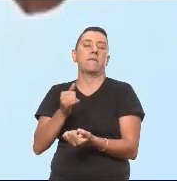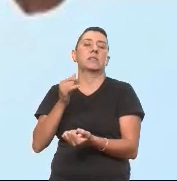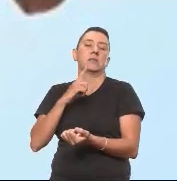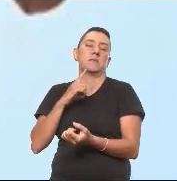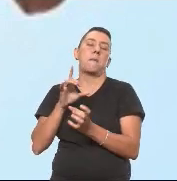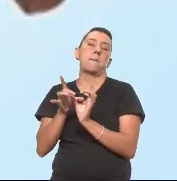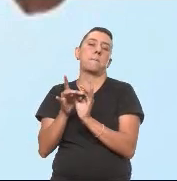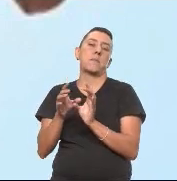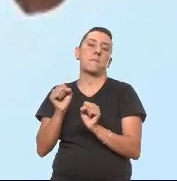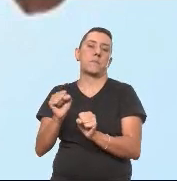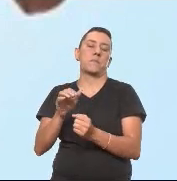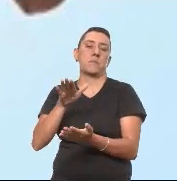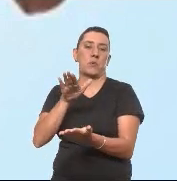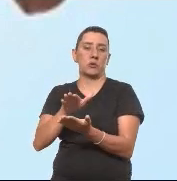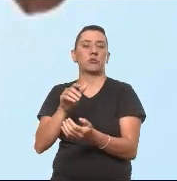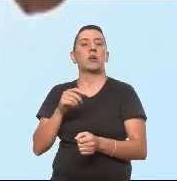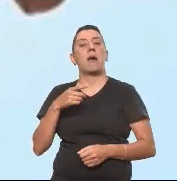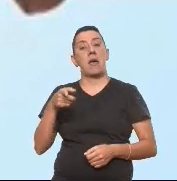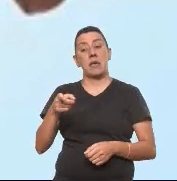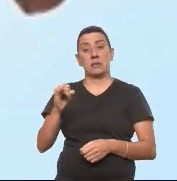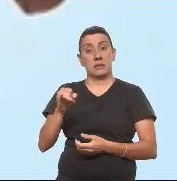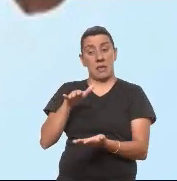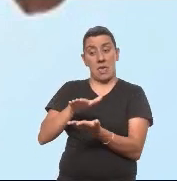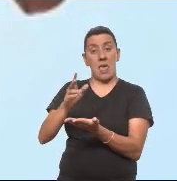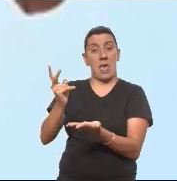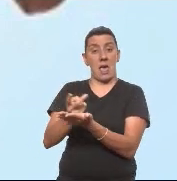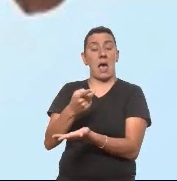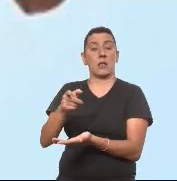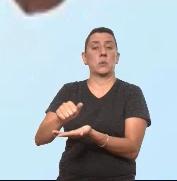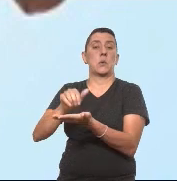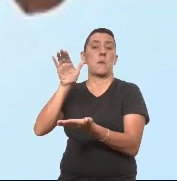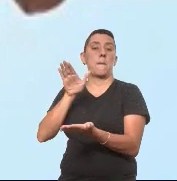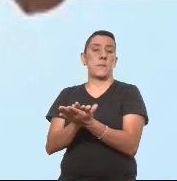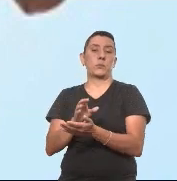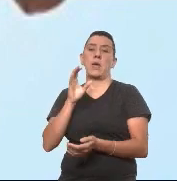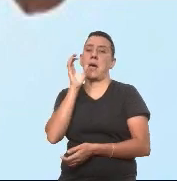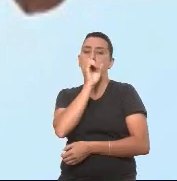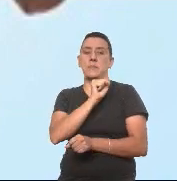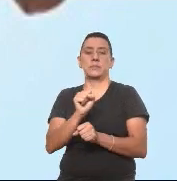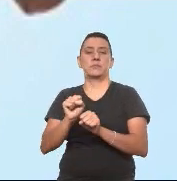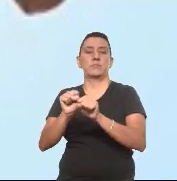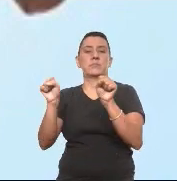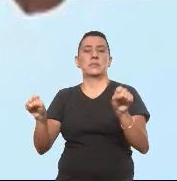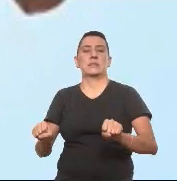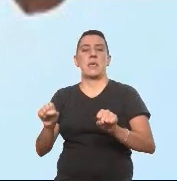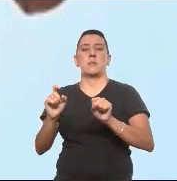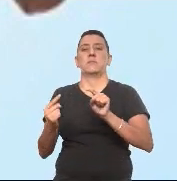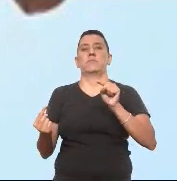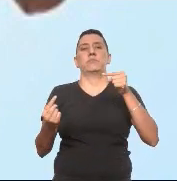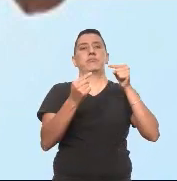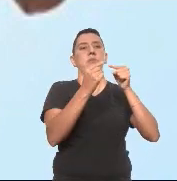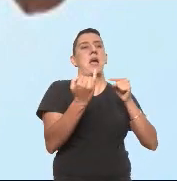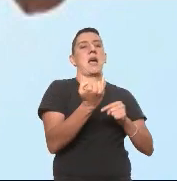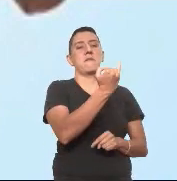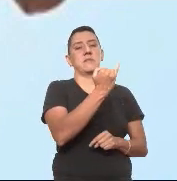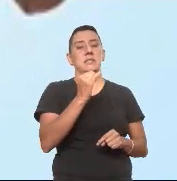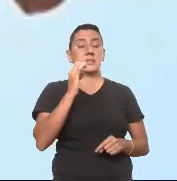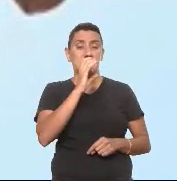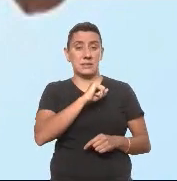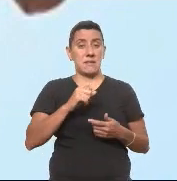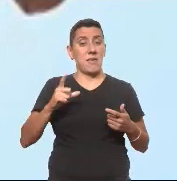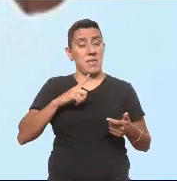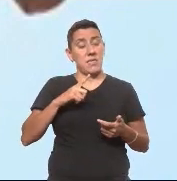as infrações de vidas Então é isso é um outro exemplo de inteligência para cidades e que traz